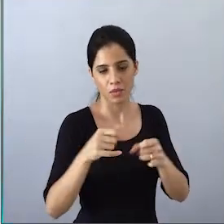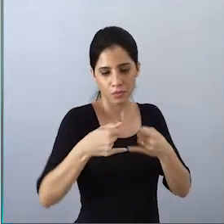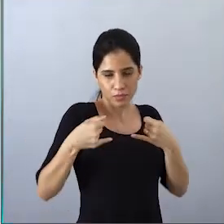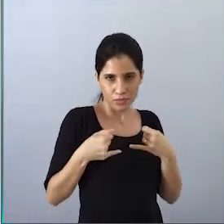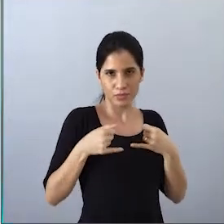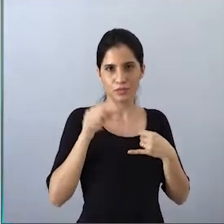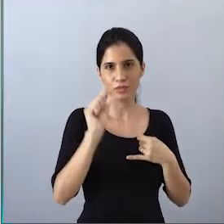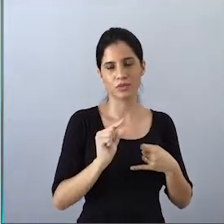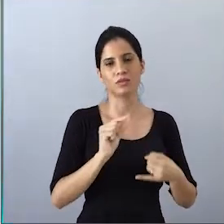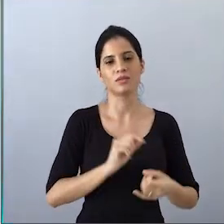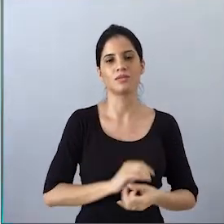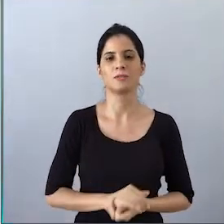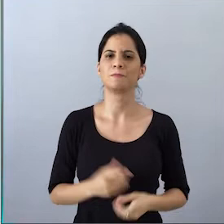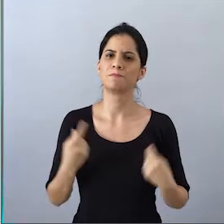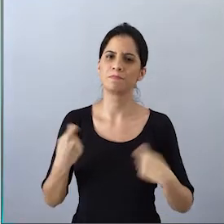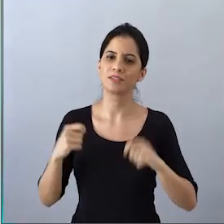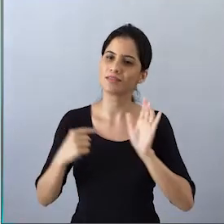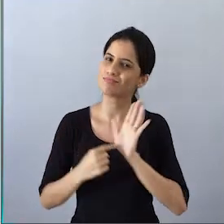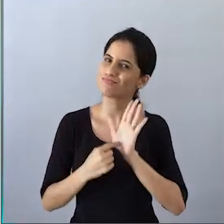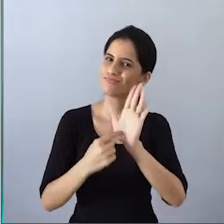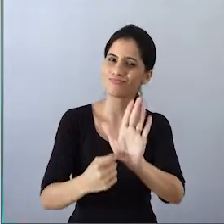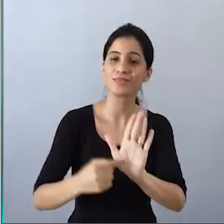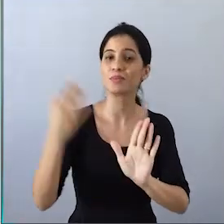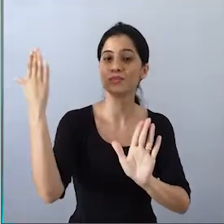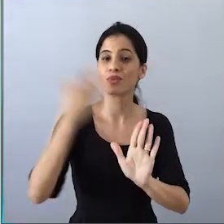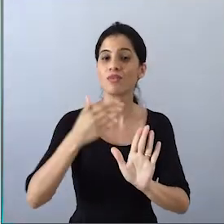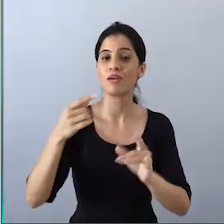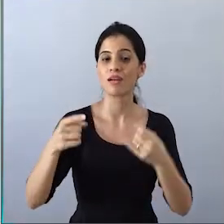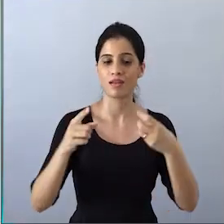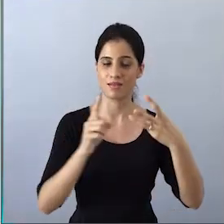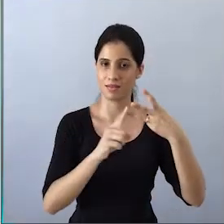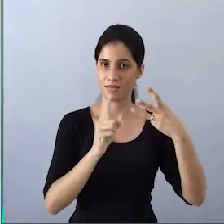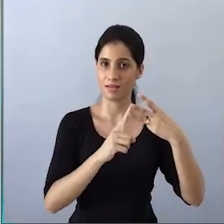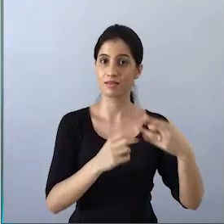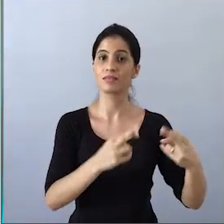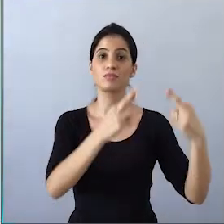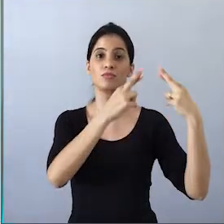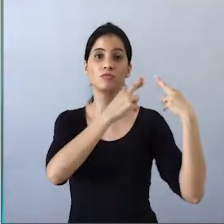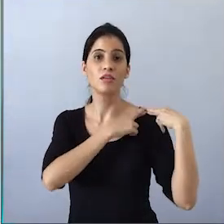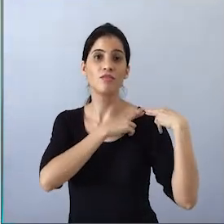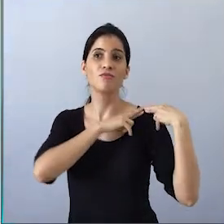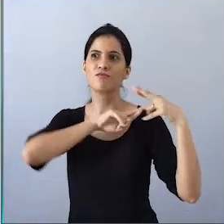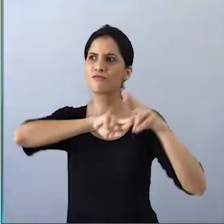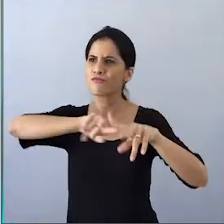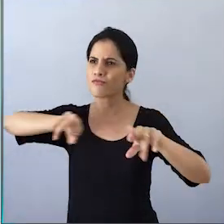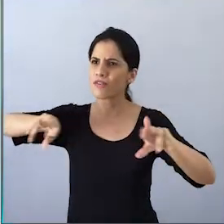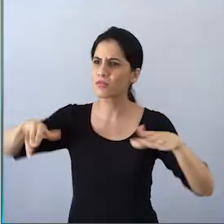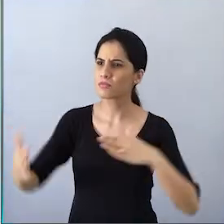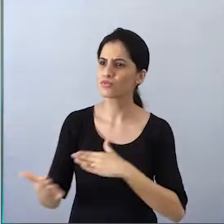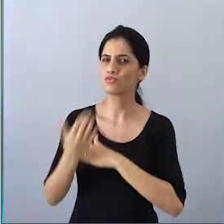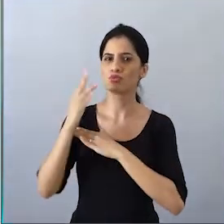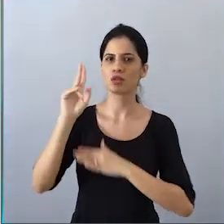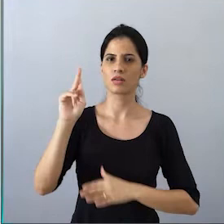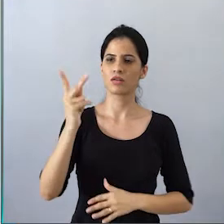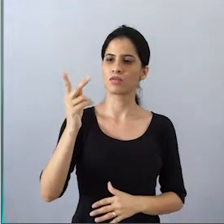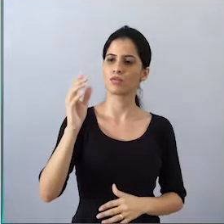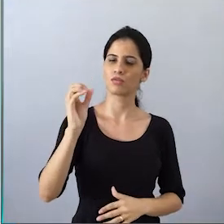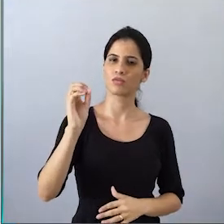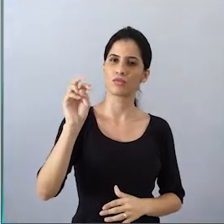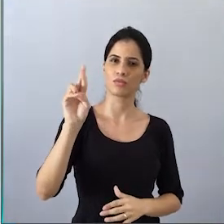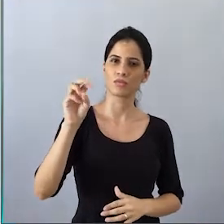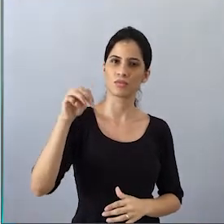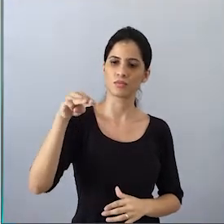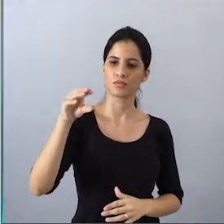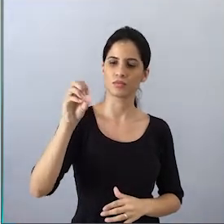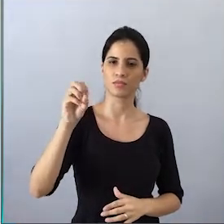vênulas. Devemos destacar que o endotélio ainda é responsável pela produção de várias substâncias de caráter hormonal, com